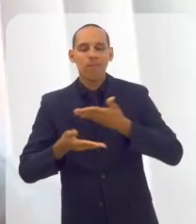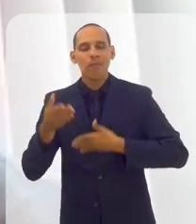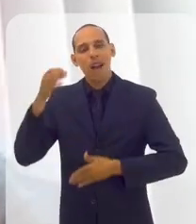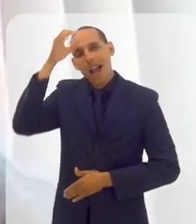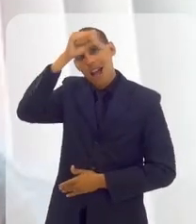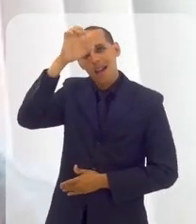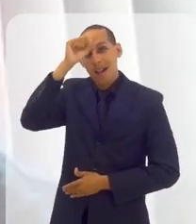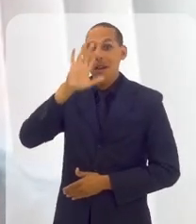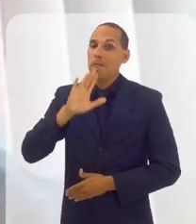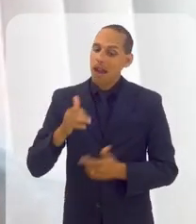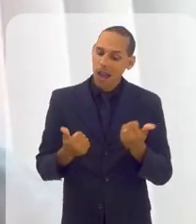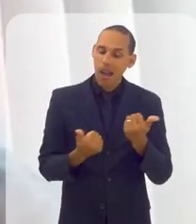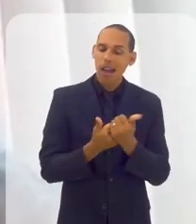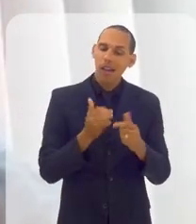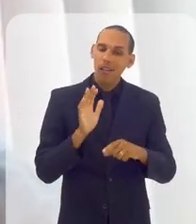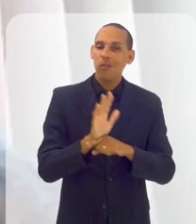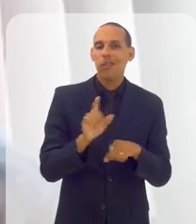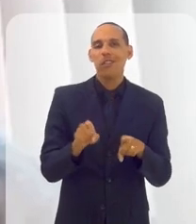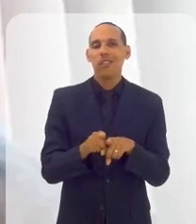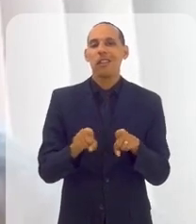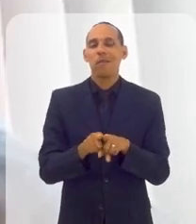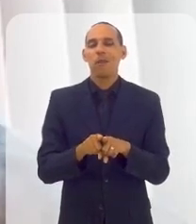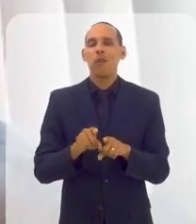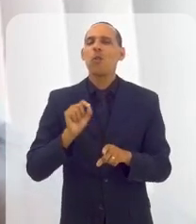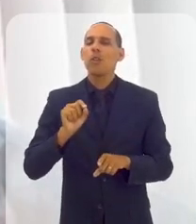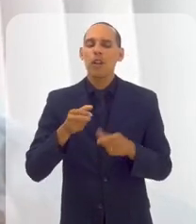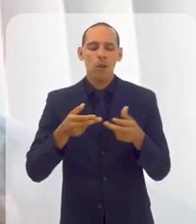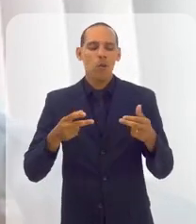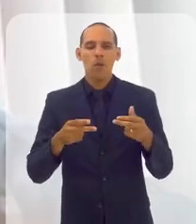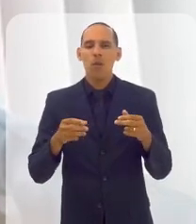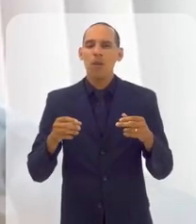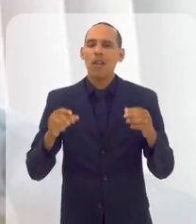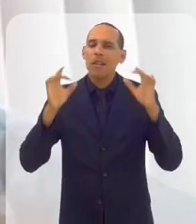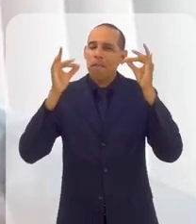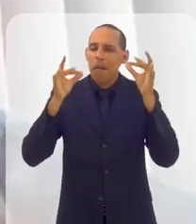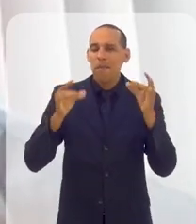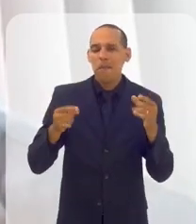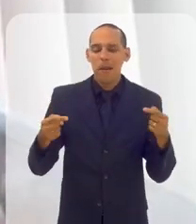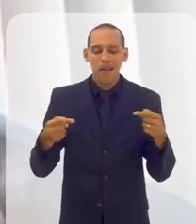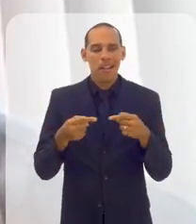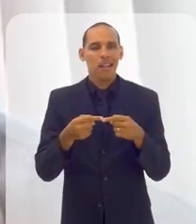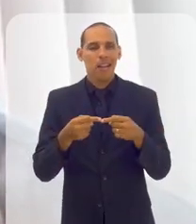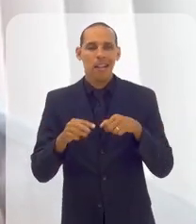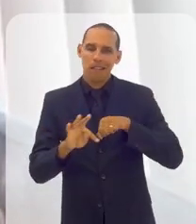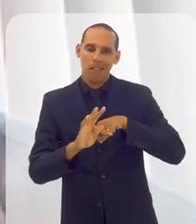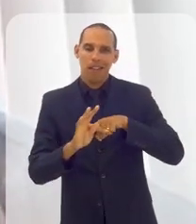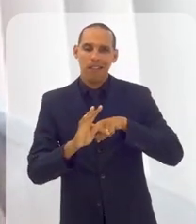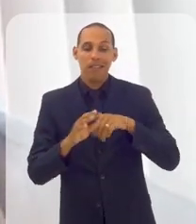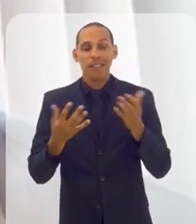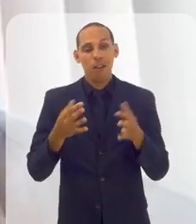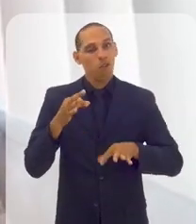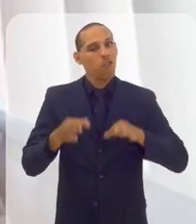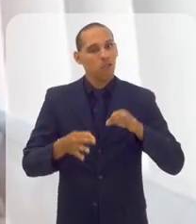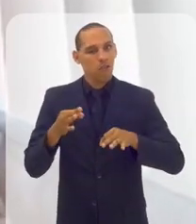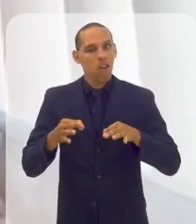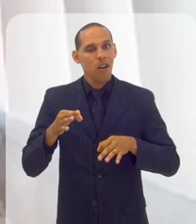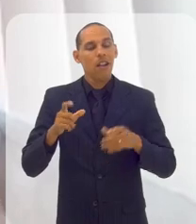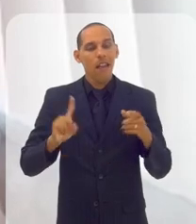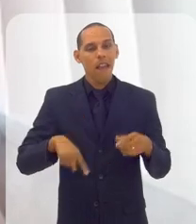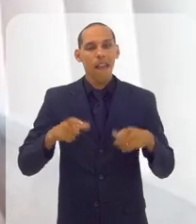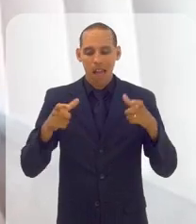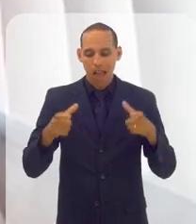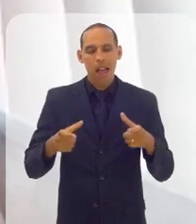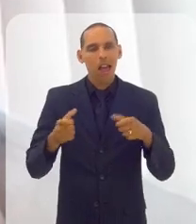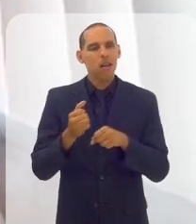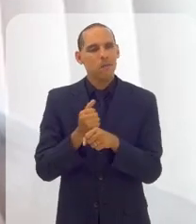tempo, a gente acha também que pode contribuir trazendo o que é específico dos técnicos. Então, eu acho que é um